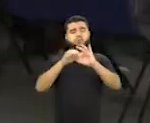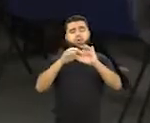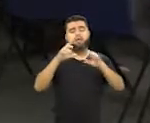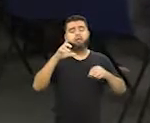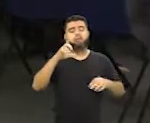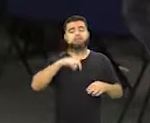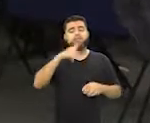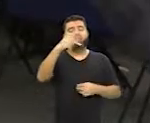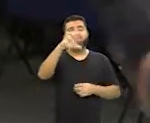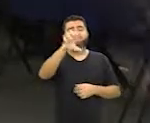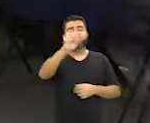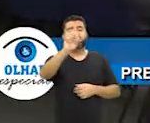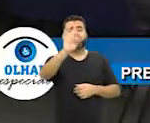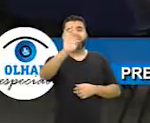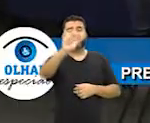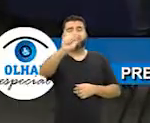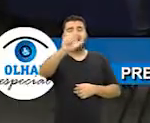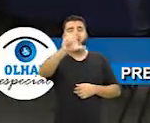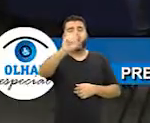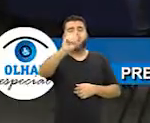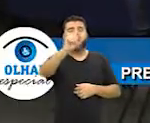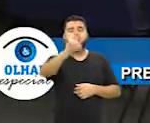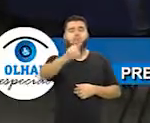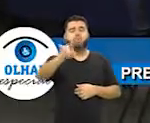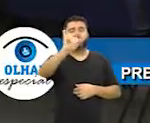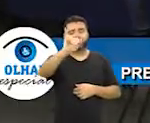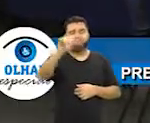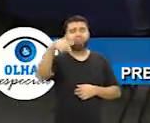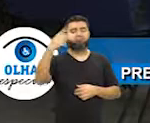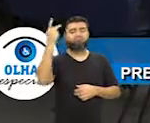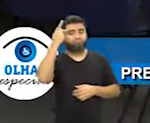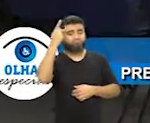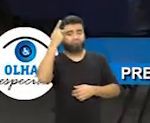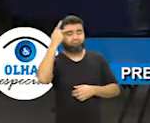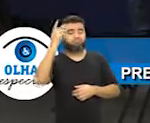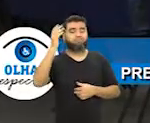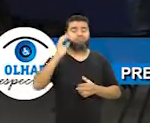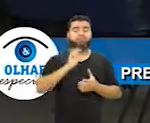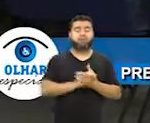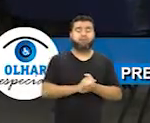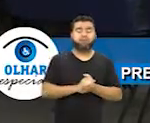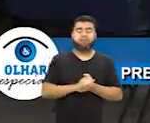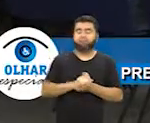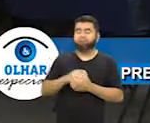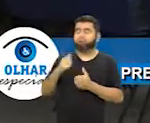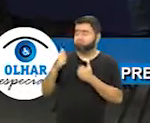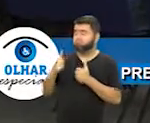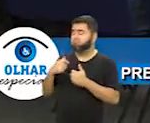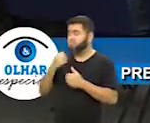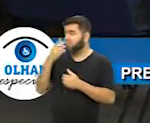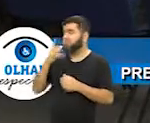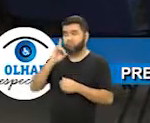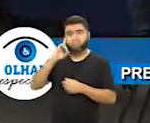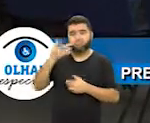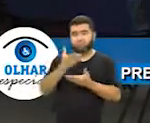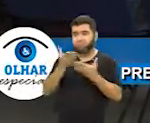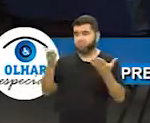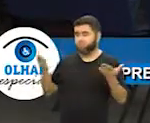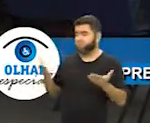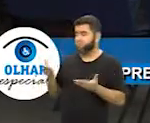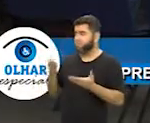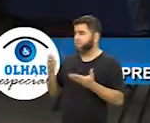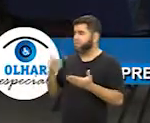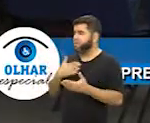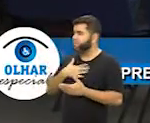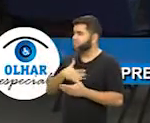São Paulo. Perfeito, meu bom dia a todos. É com muito prazer que recebemos o convite aqui da